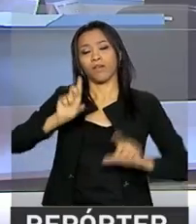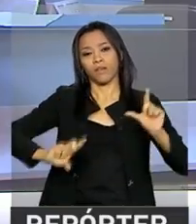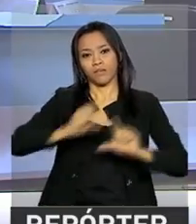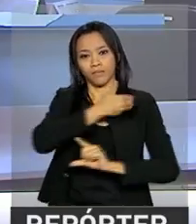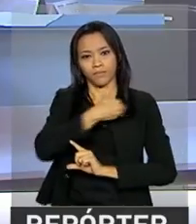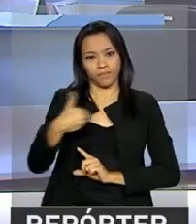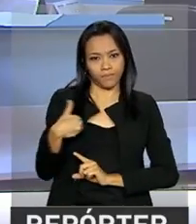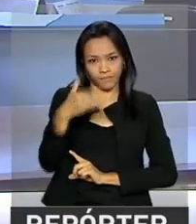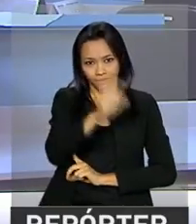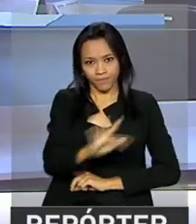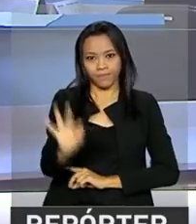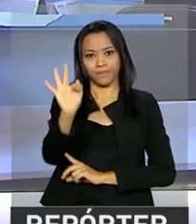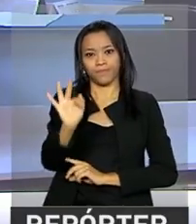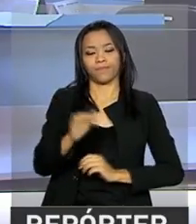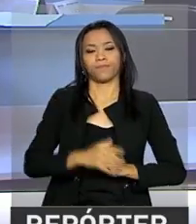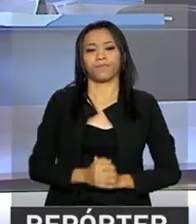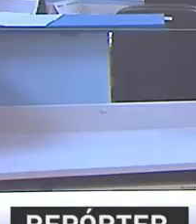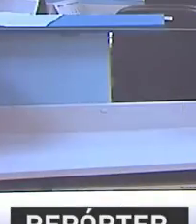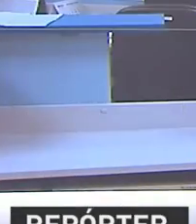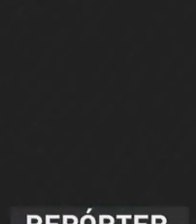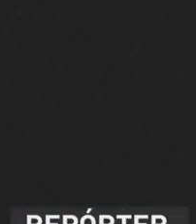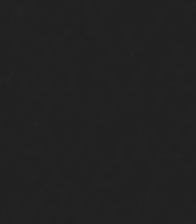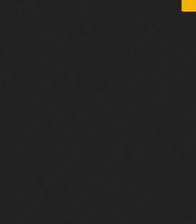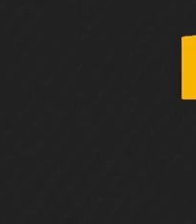a tv do governo federal